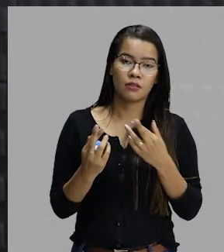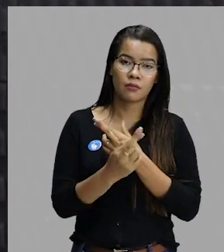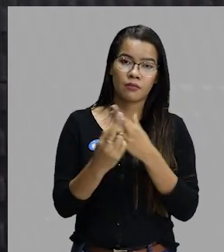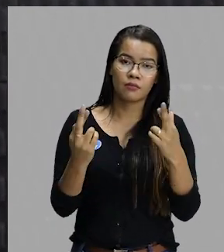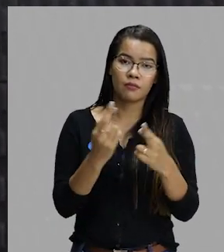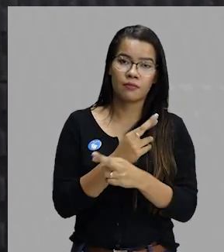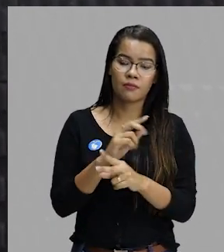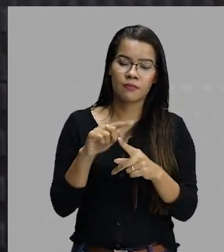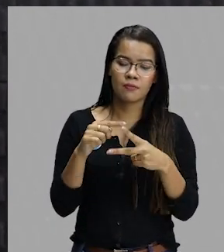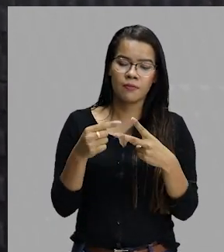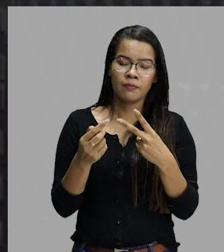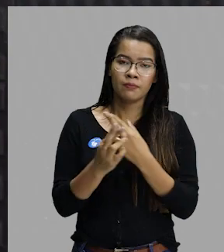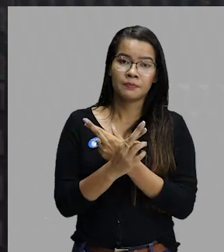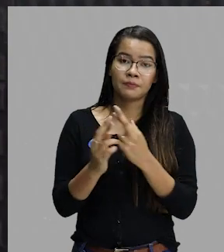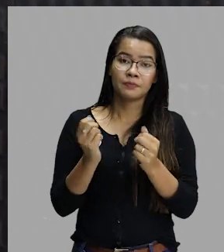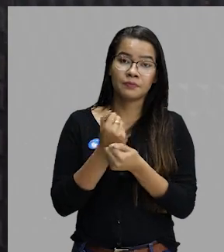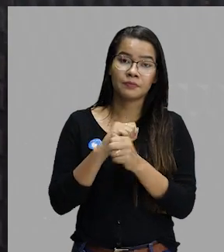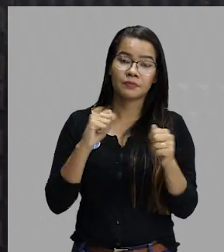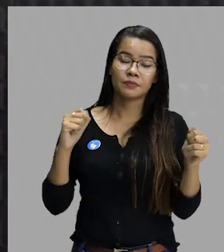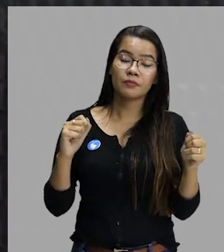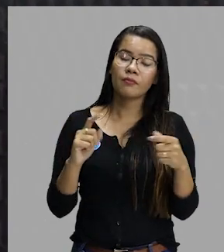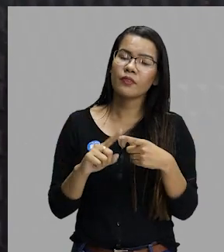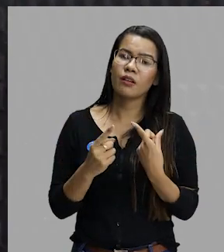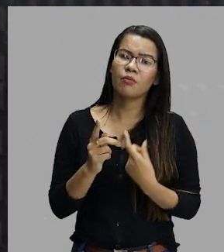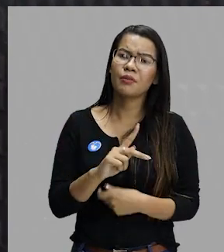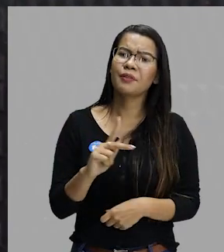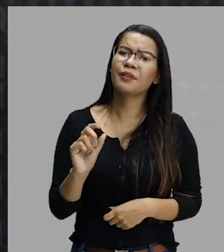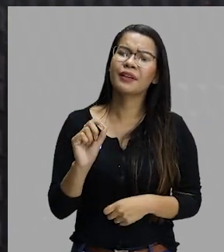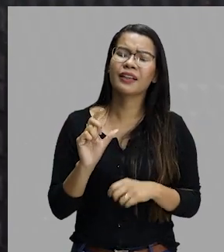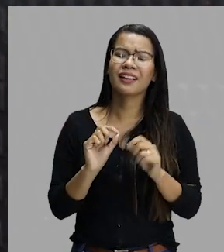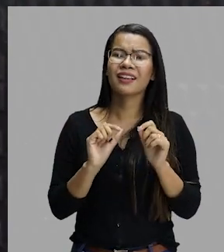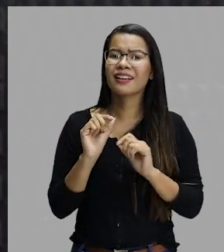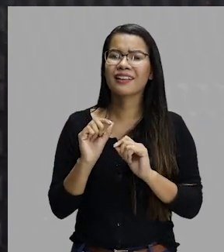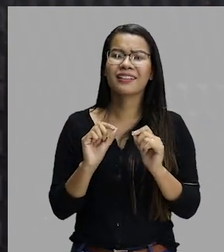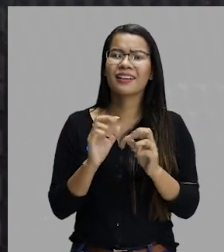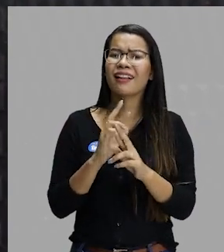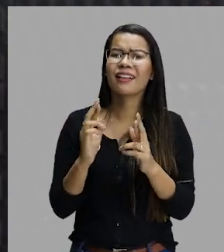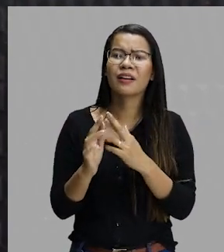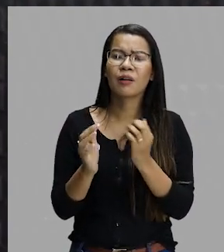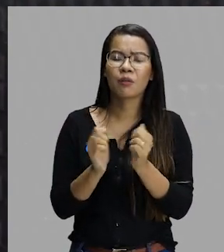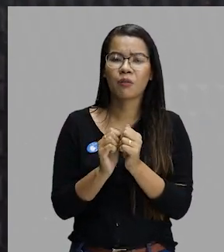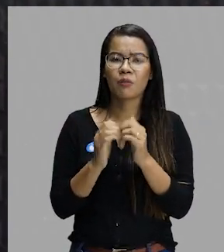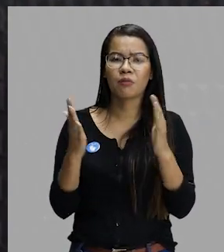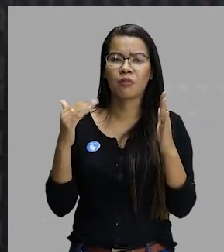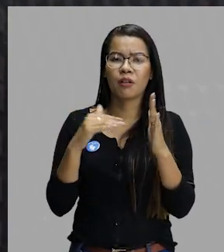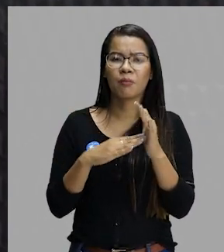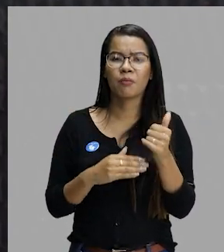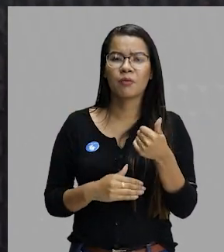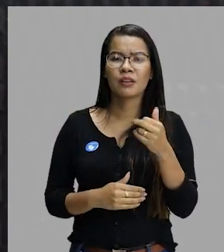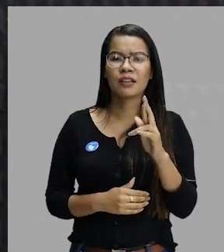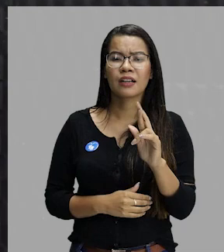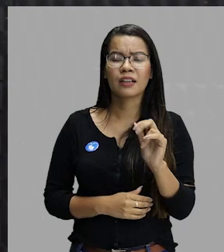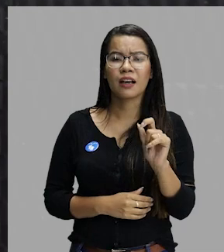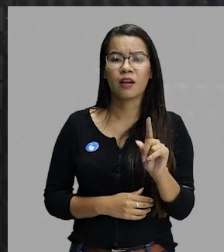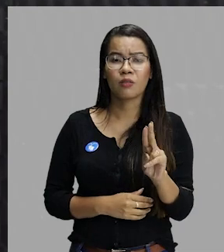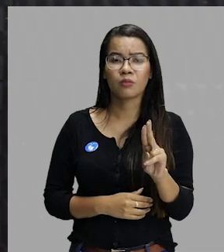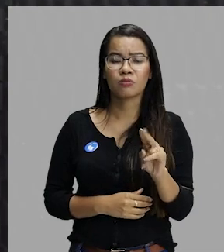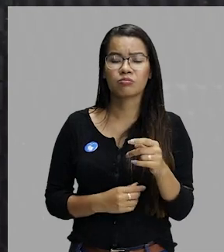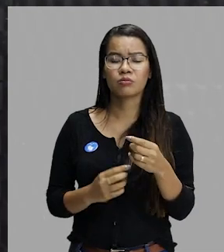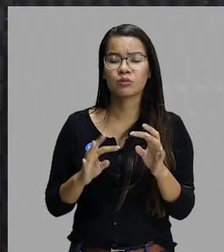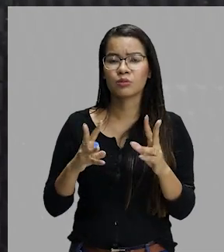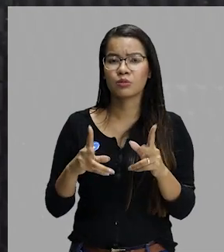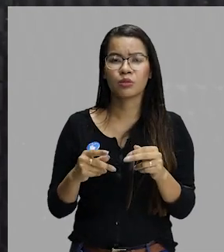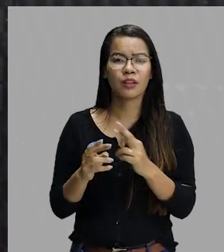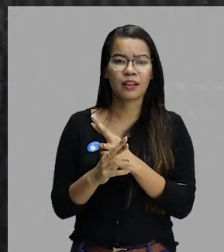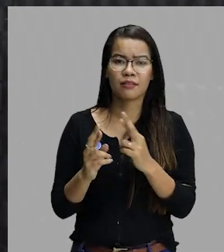relacionasse essas duas grandezas. Ah, professor, o que isso tem a ver com função do primeiro grau? O que tem a ver com quem está estudando? Tem tudo a ver,